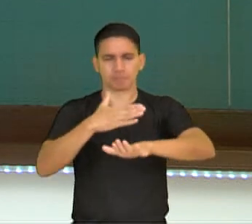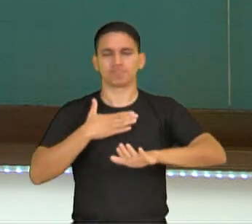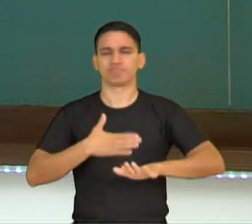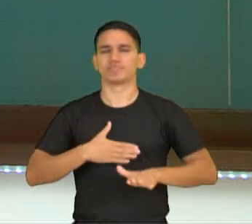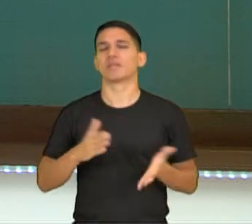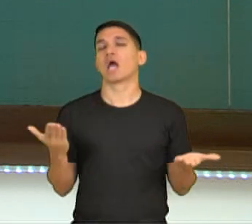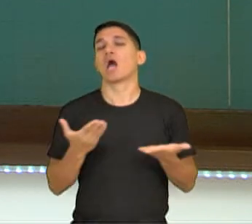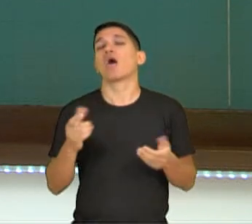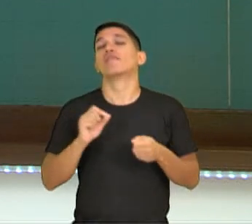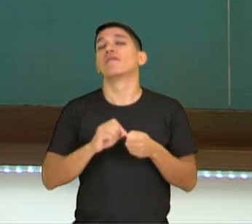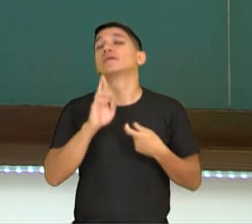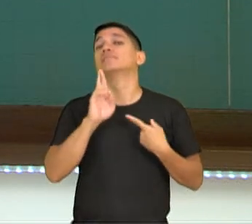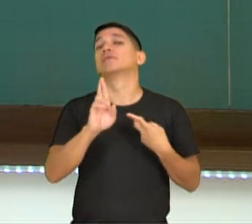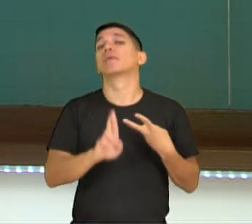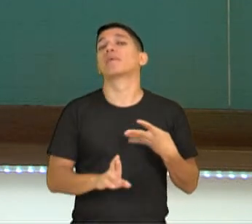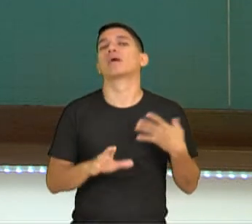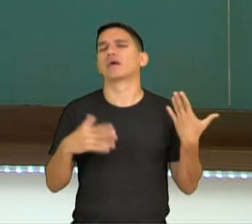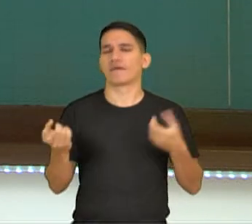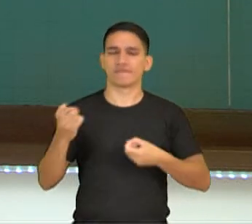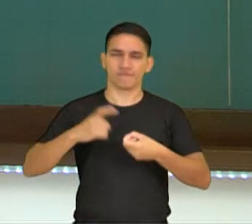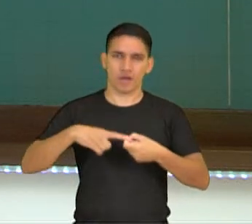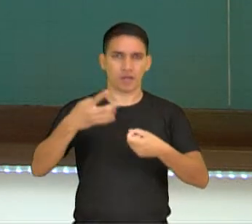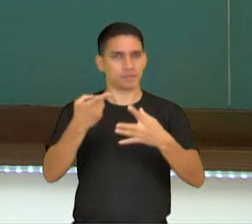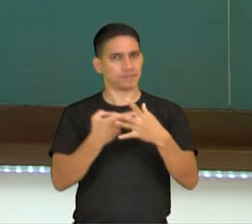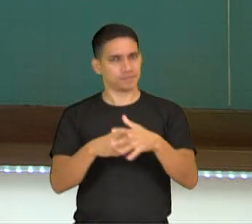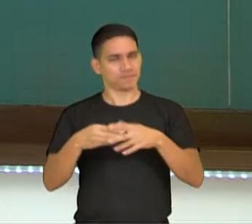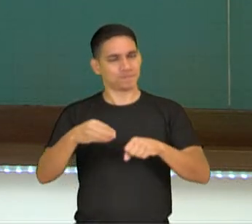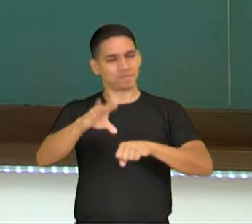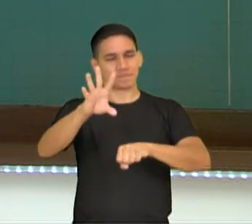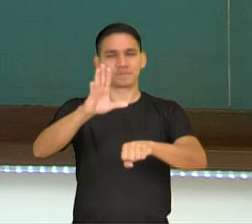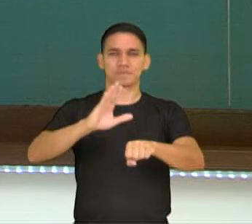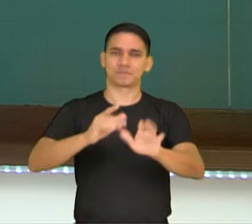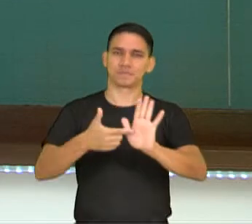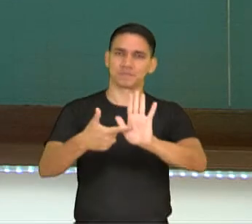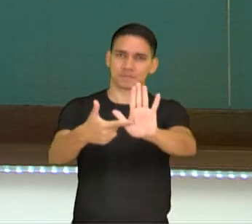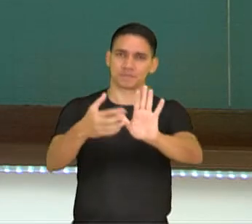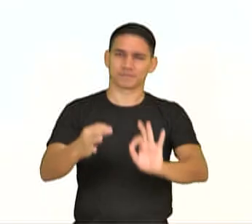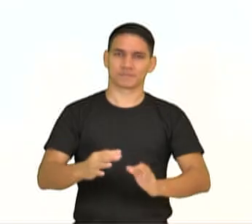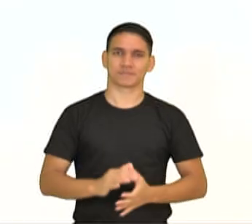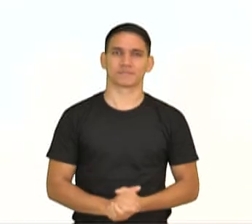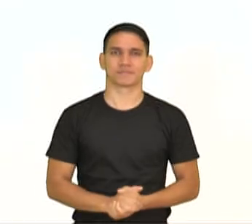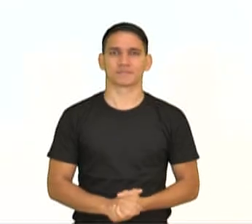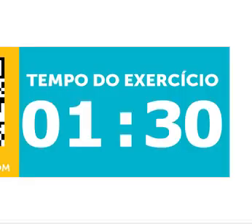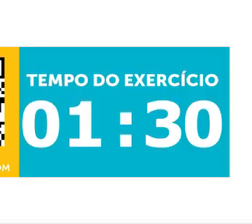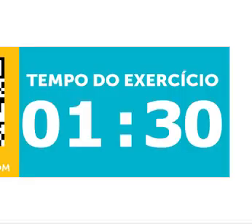aí para fazer essa resposta. Daqui a pouco eu volto e te apresento a resposta correta.